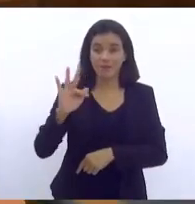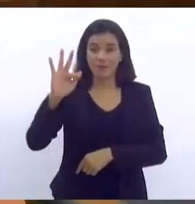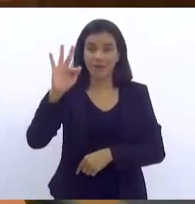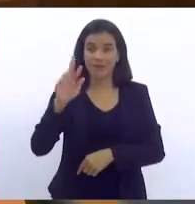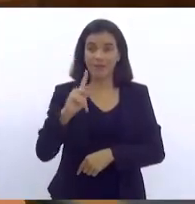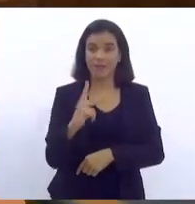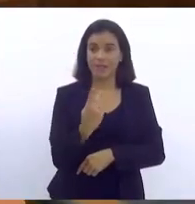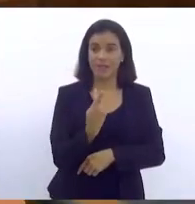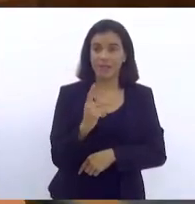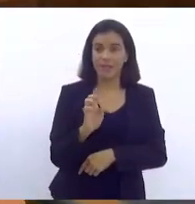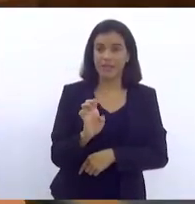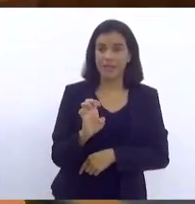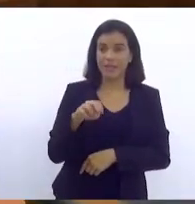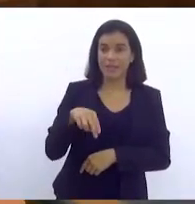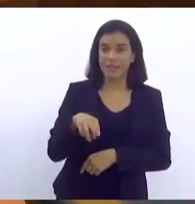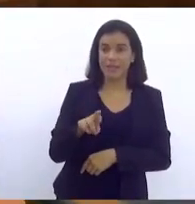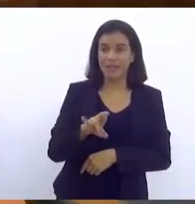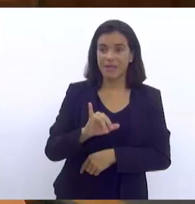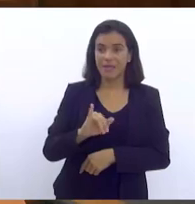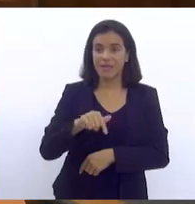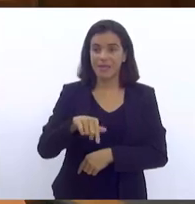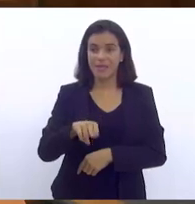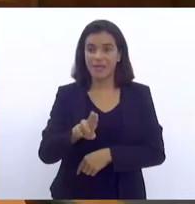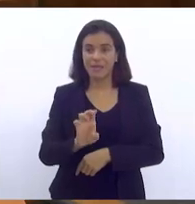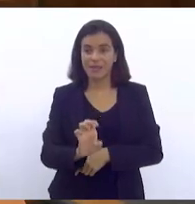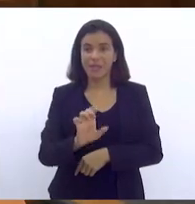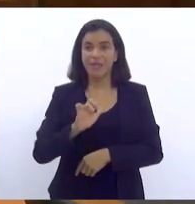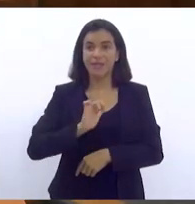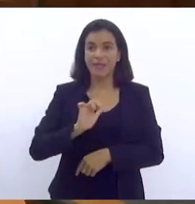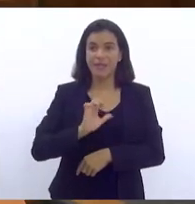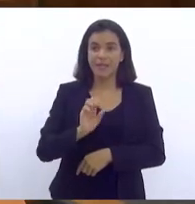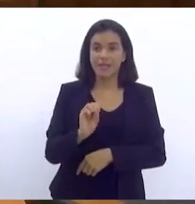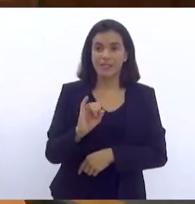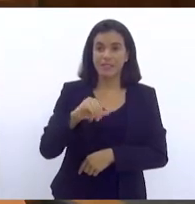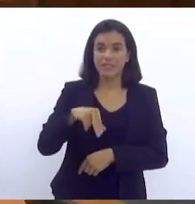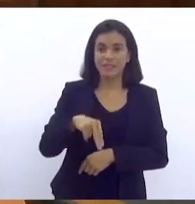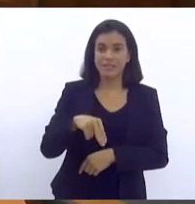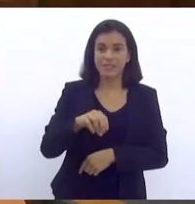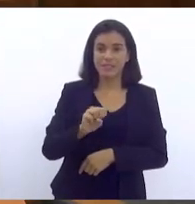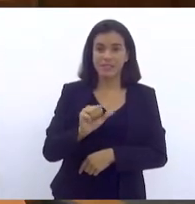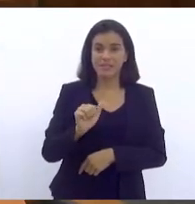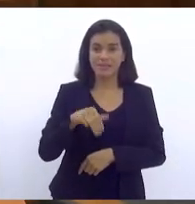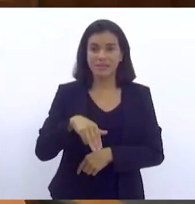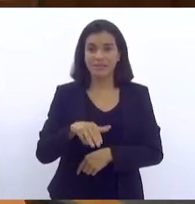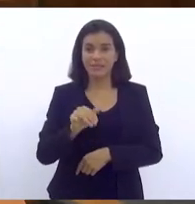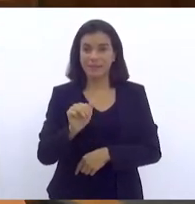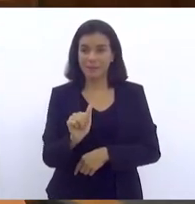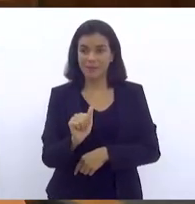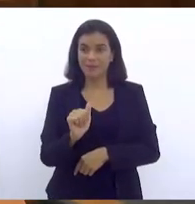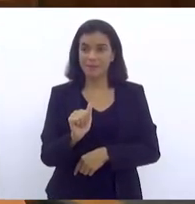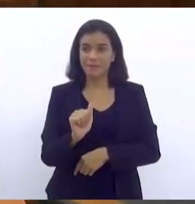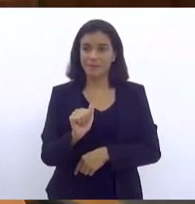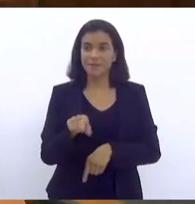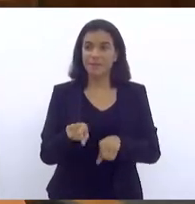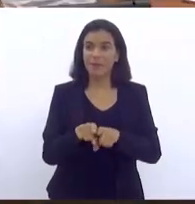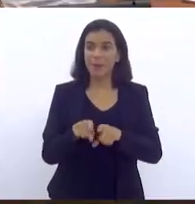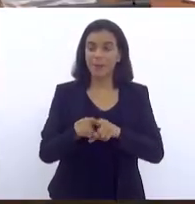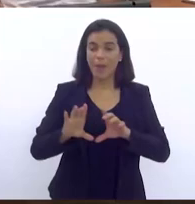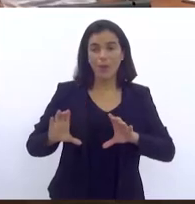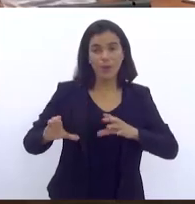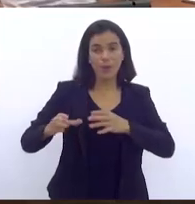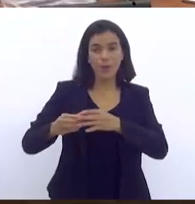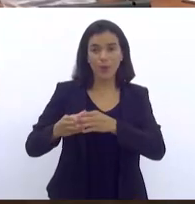Vieira há também presente aqui o sintsama de trabalhadores sedian o coletivo